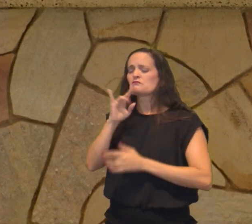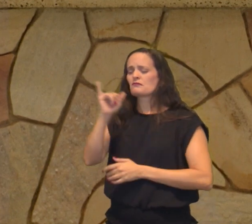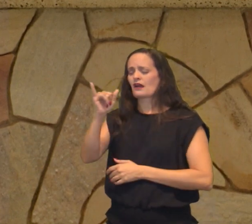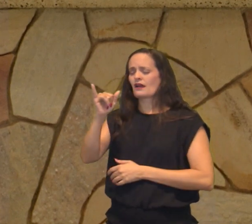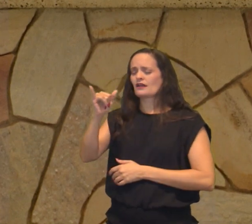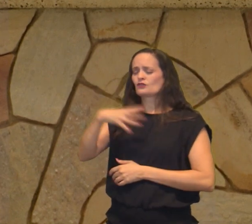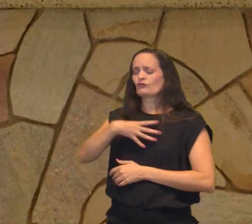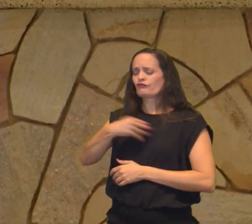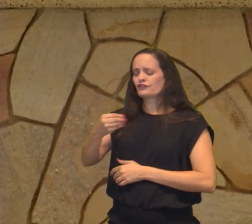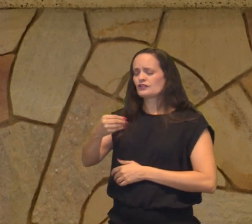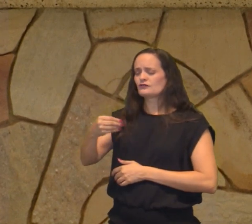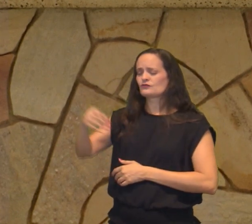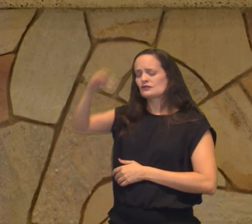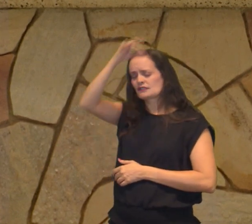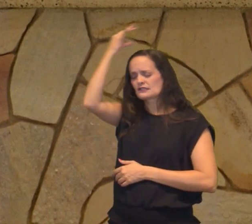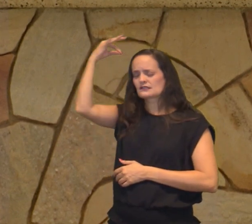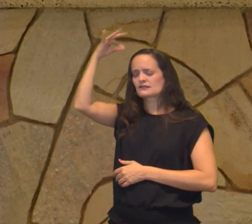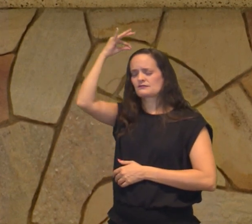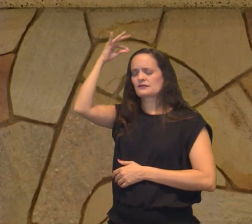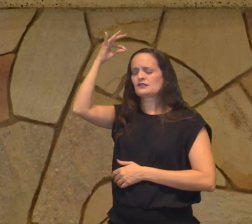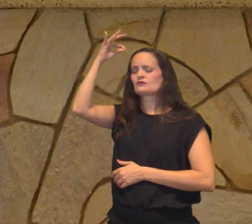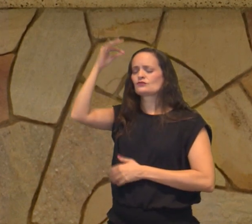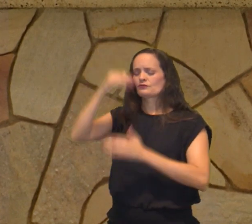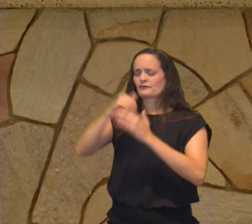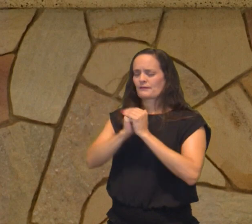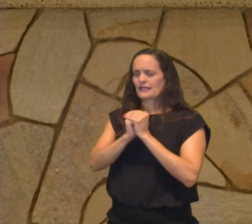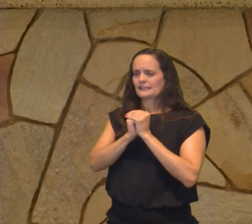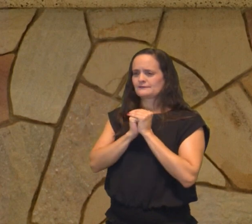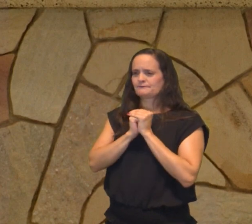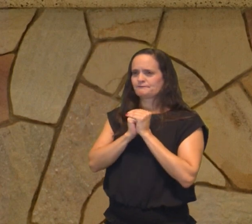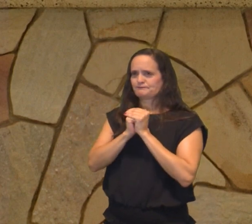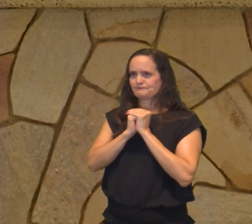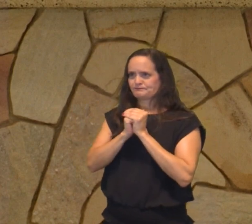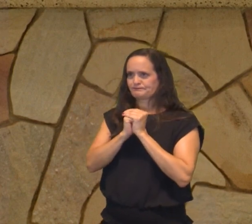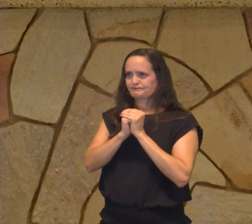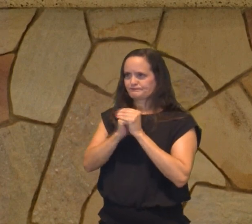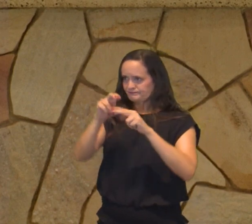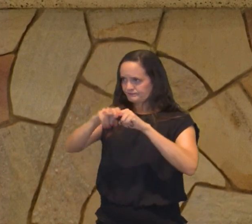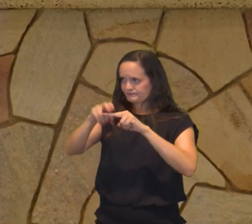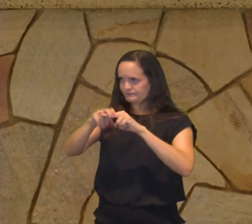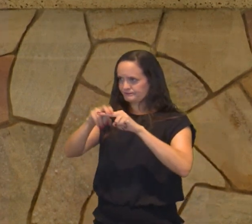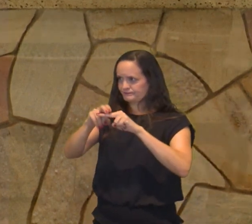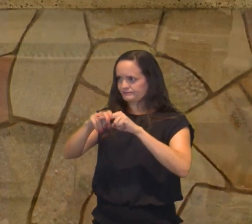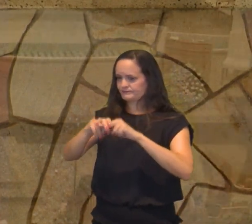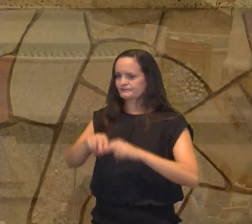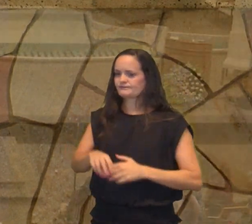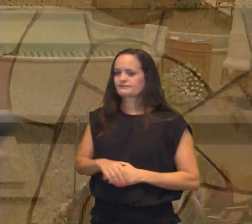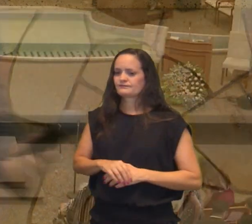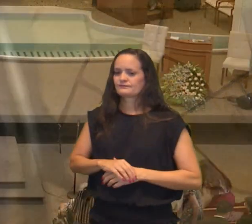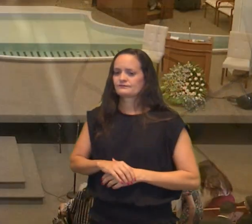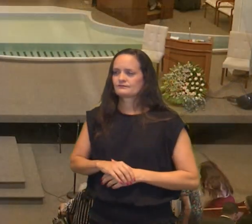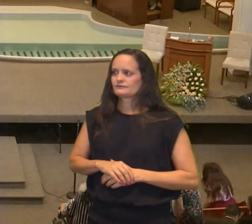nome do Filho, em nome do Espírito Santo. Amém, amém. Podei-vos assentar, meus irmãos.